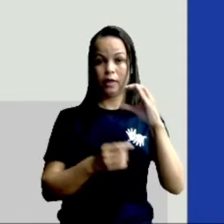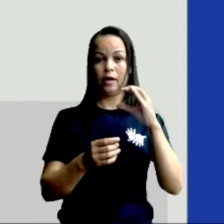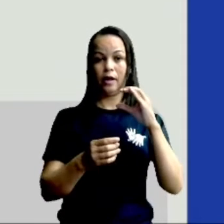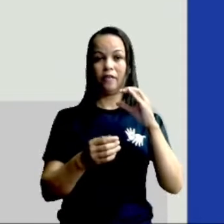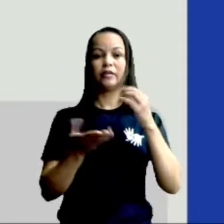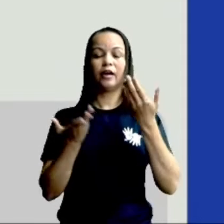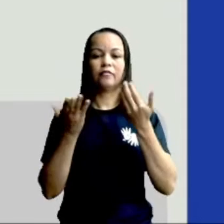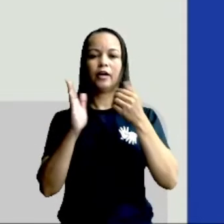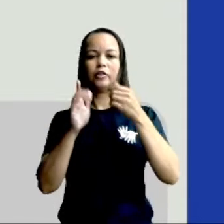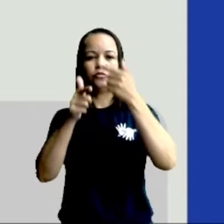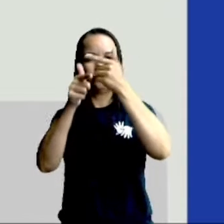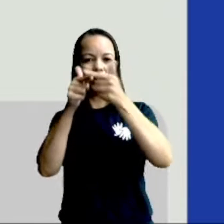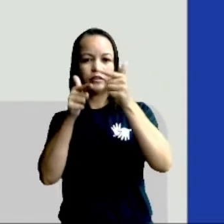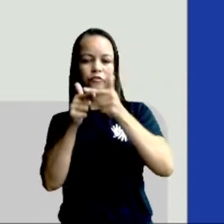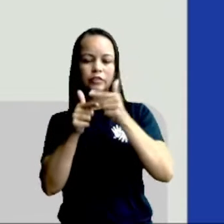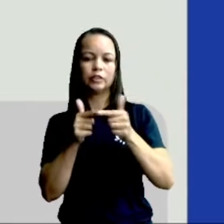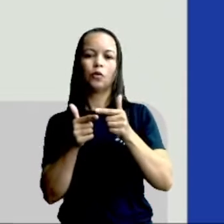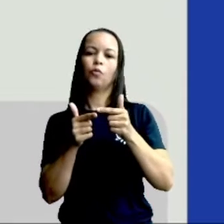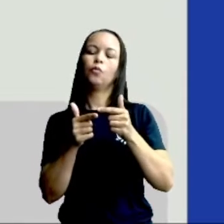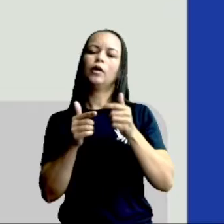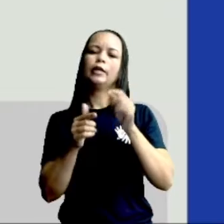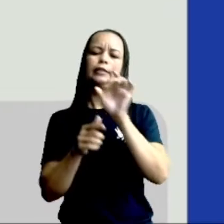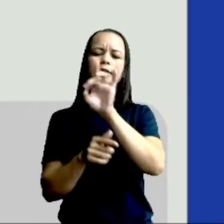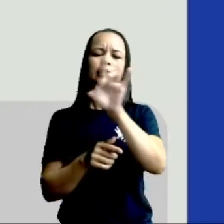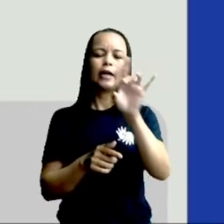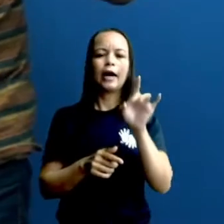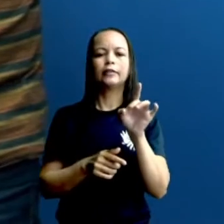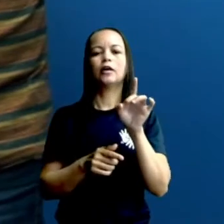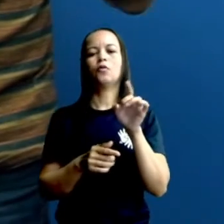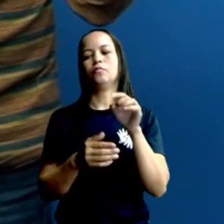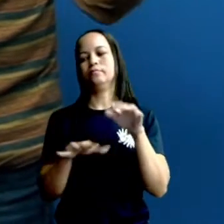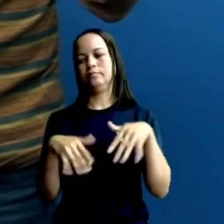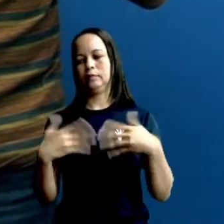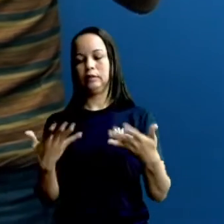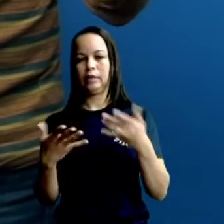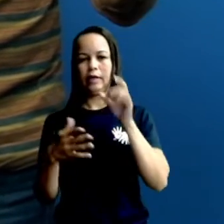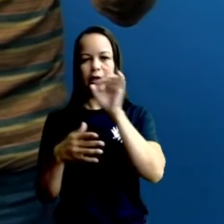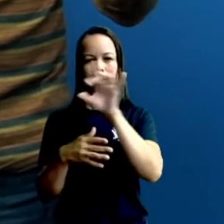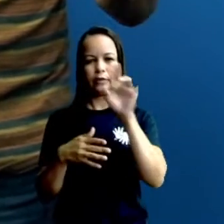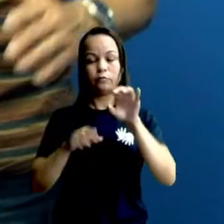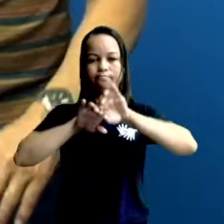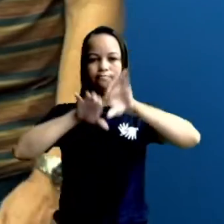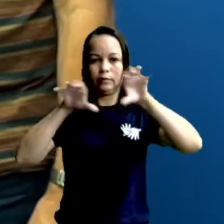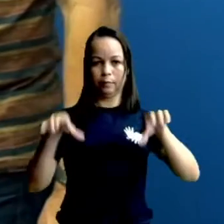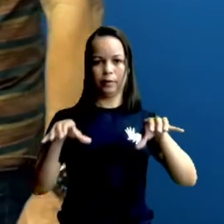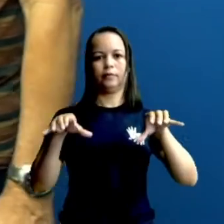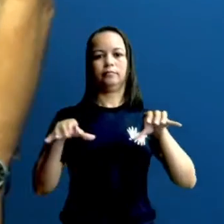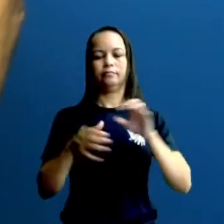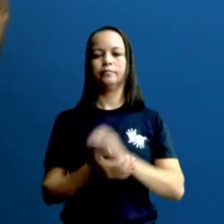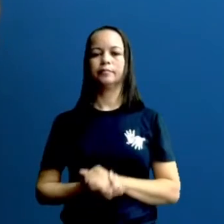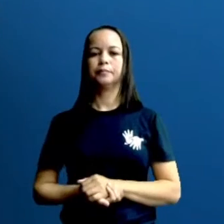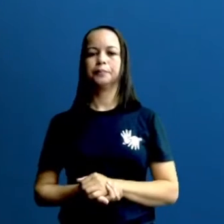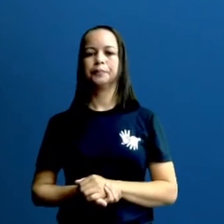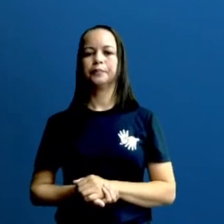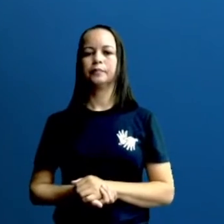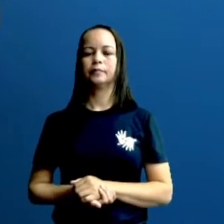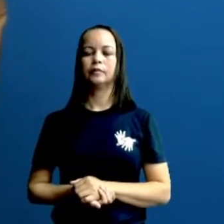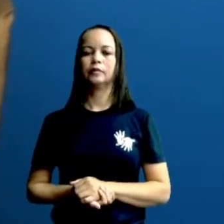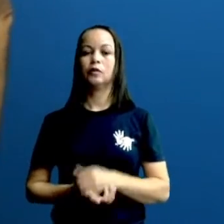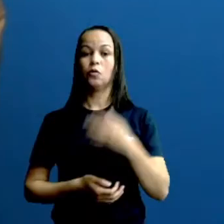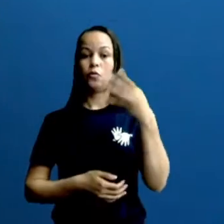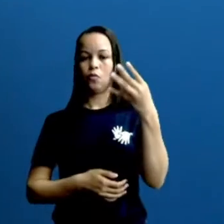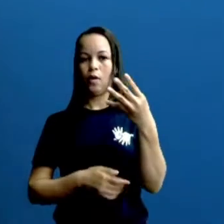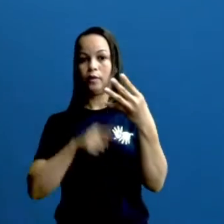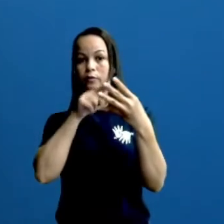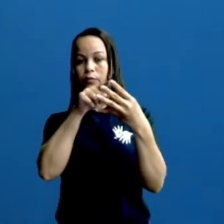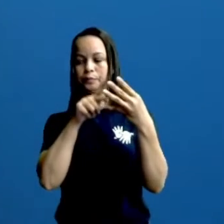da fatoração individual dos números. Vamos fatorar agora cada número separadamente. O